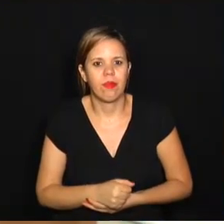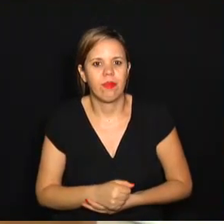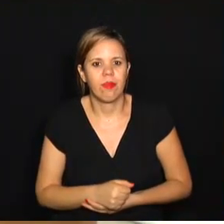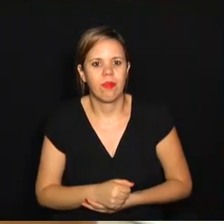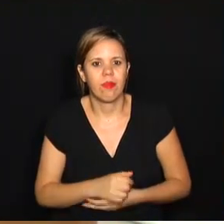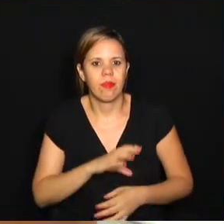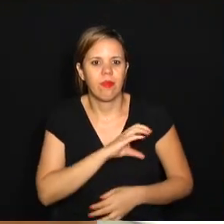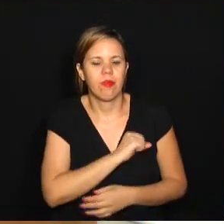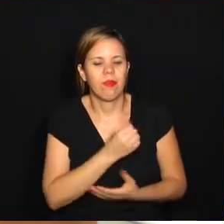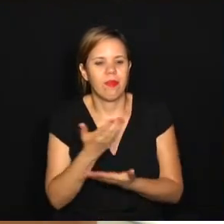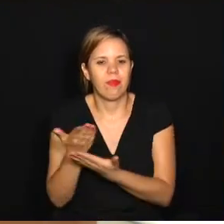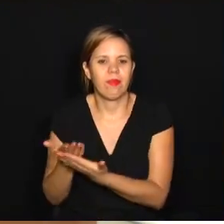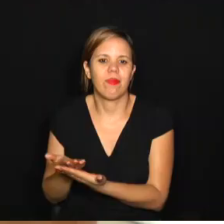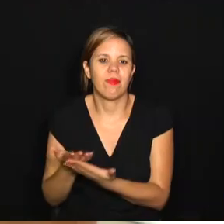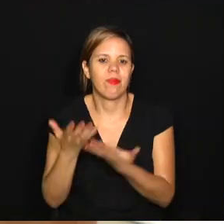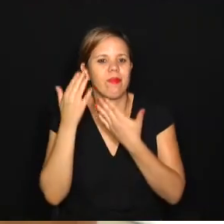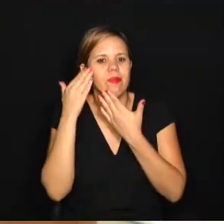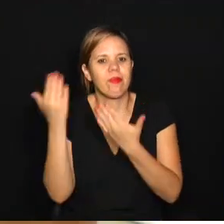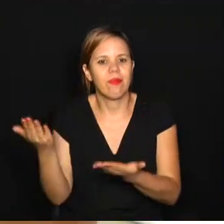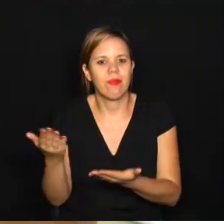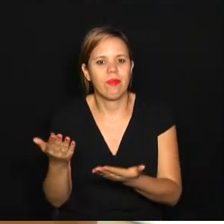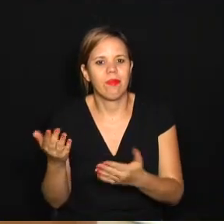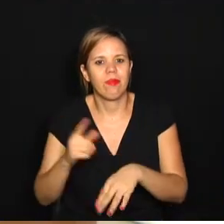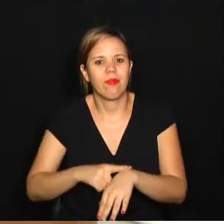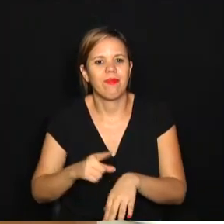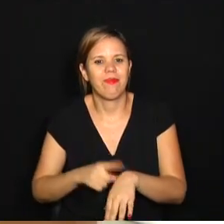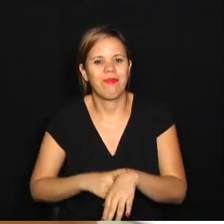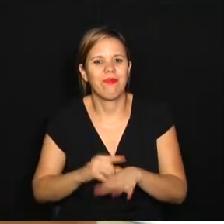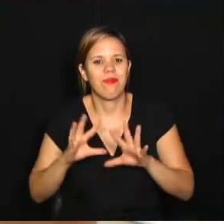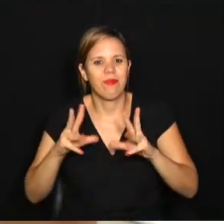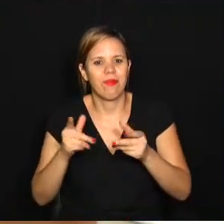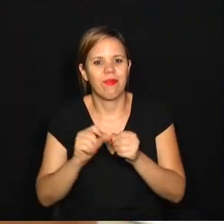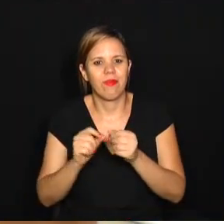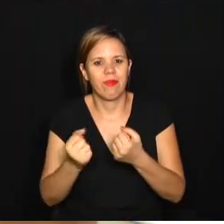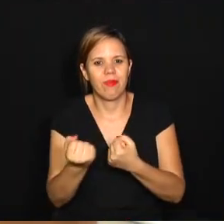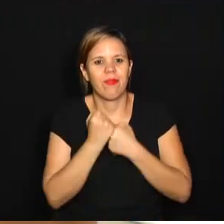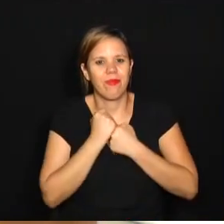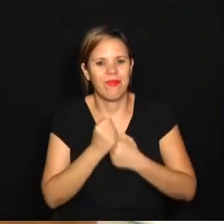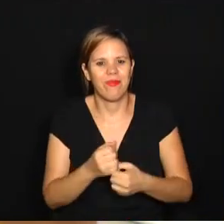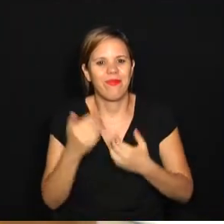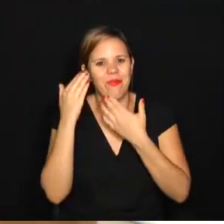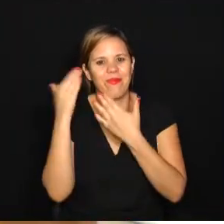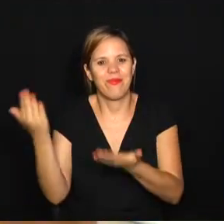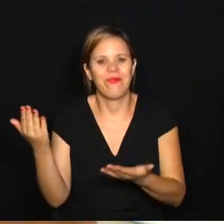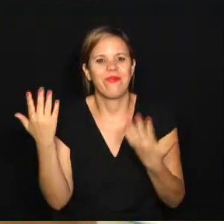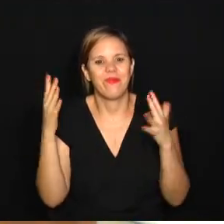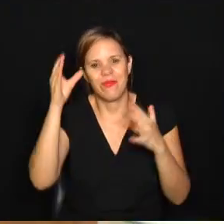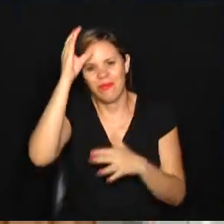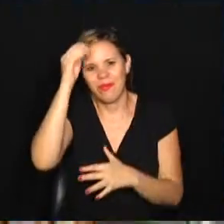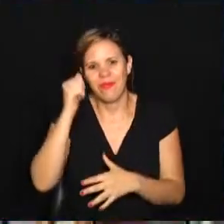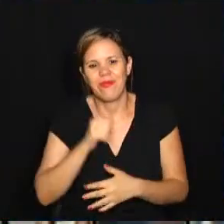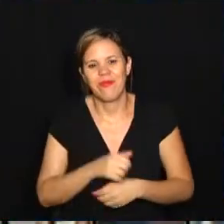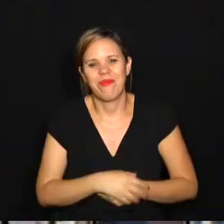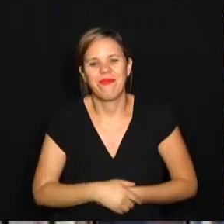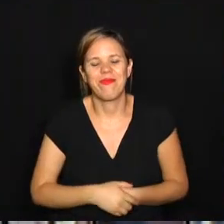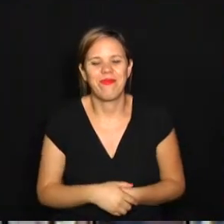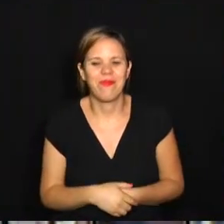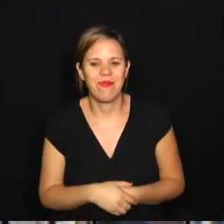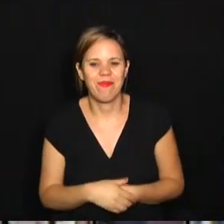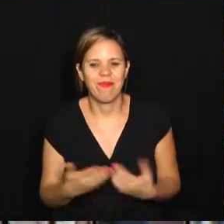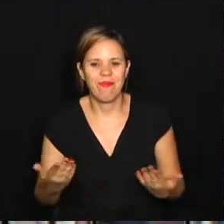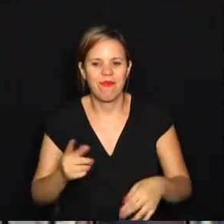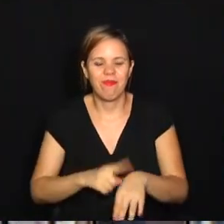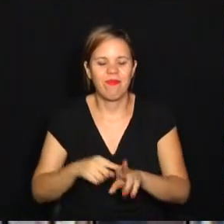Eu amo muito ela e queria agradecer esse momento por tudo que ela me ajudou. Obrigado, tia. Hora